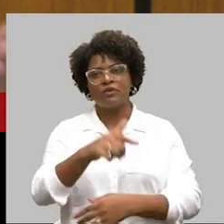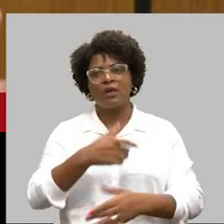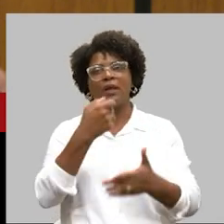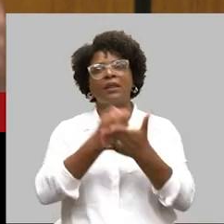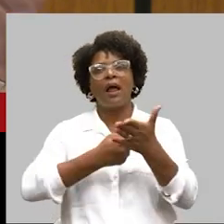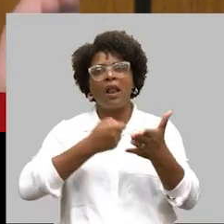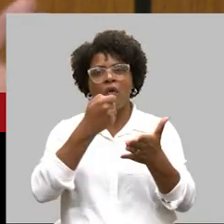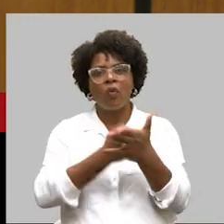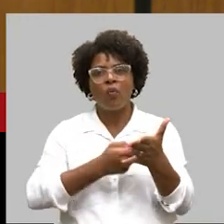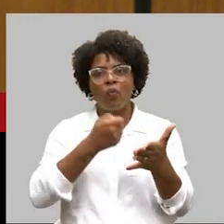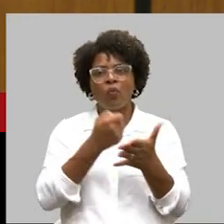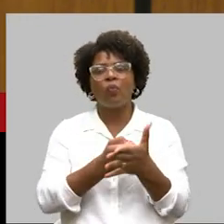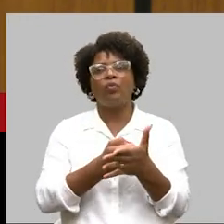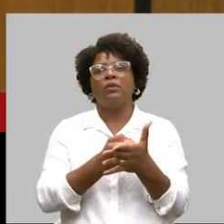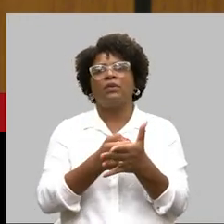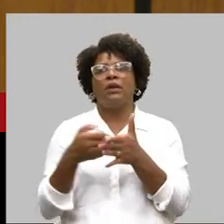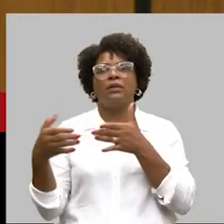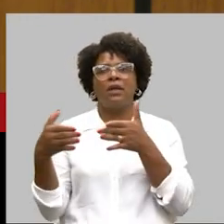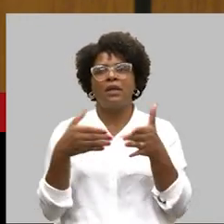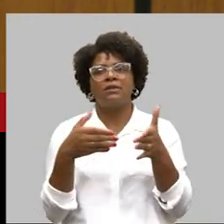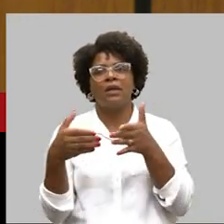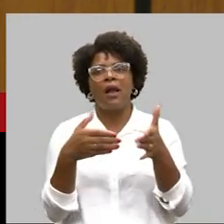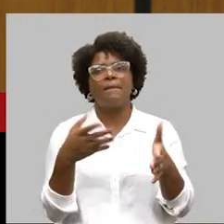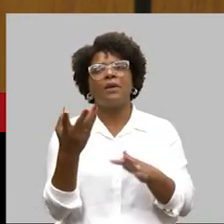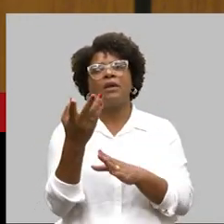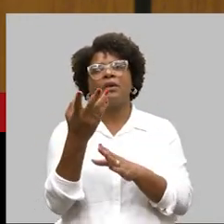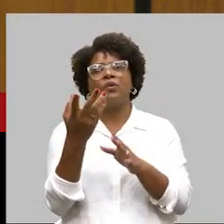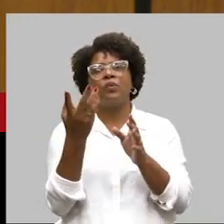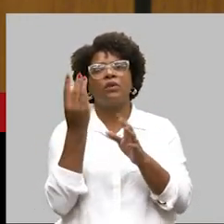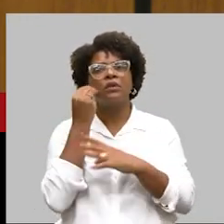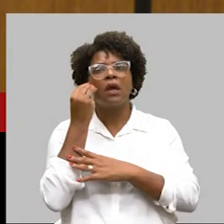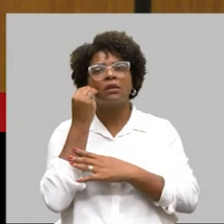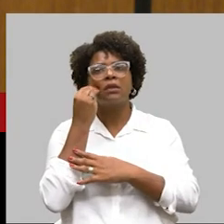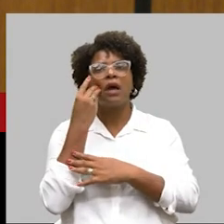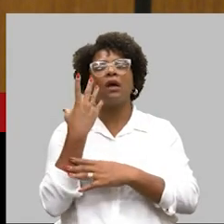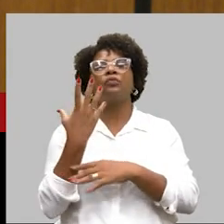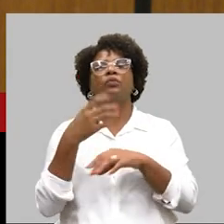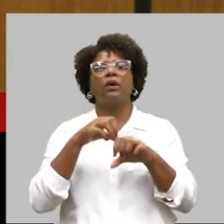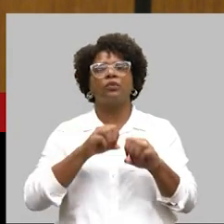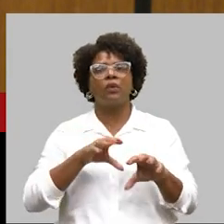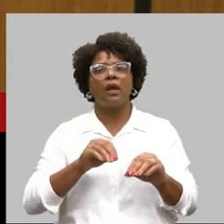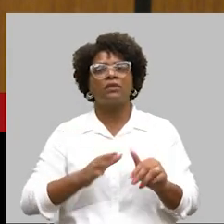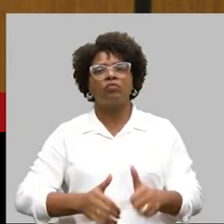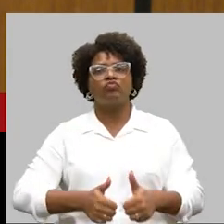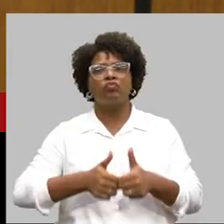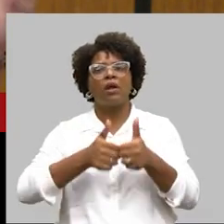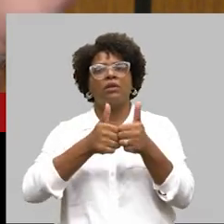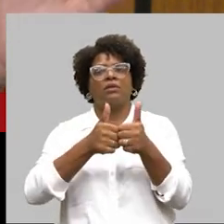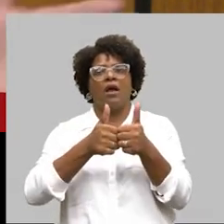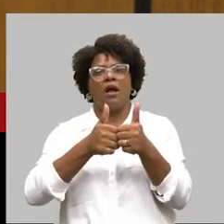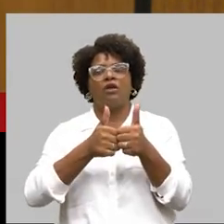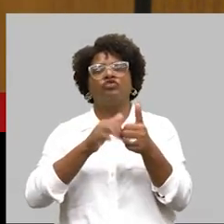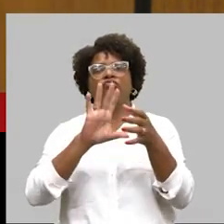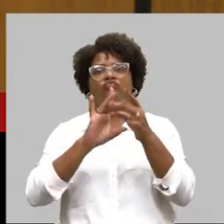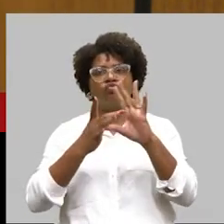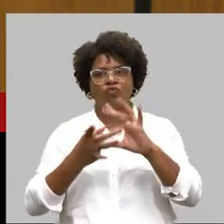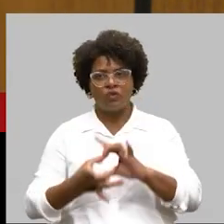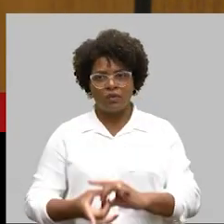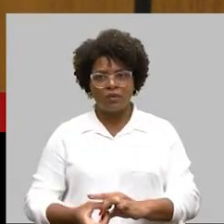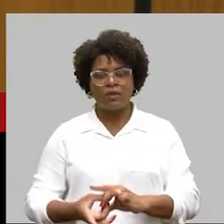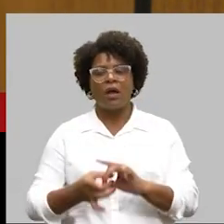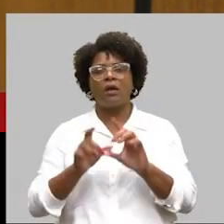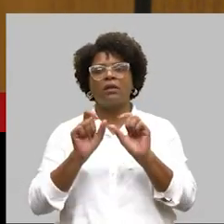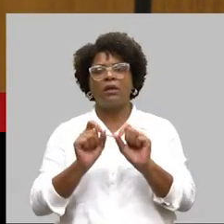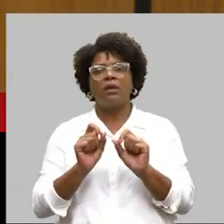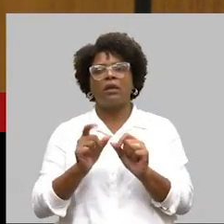nessa jornada em busca de uma educação eh de qualidade que seja contextualizada e que leve